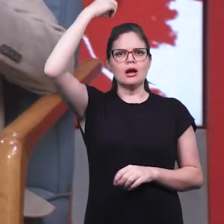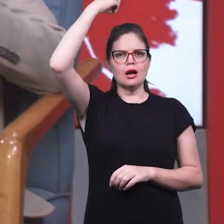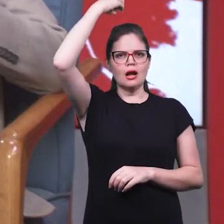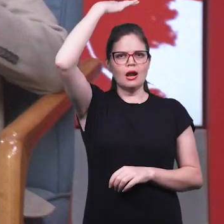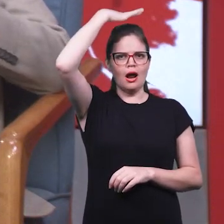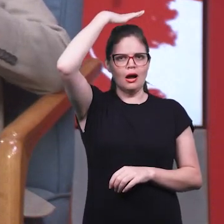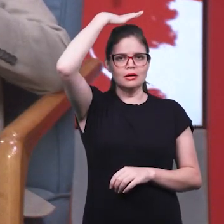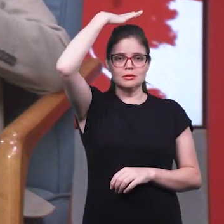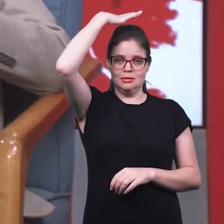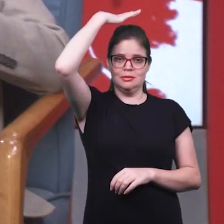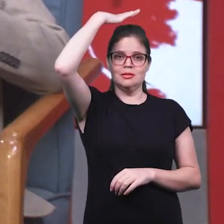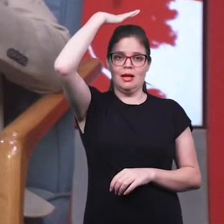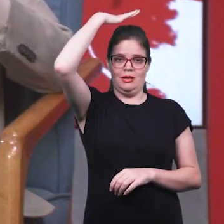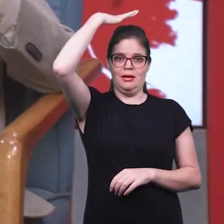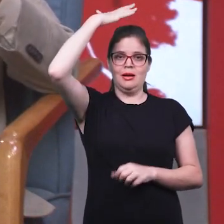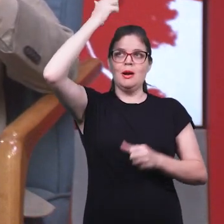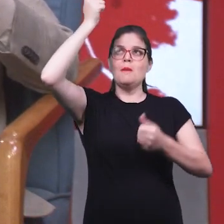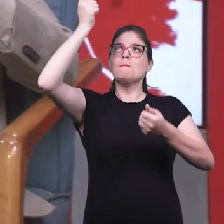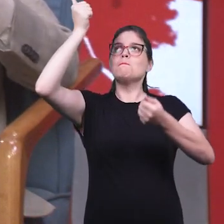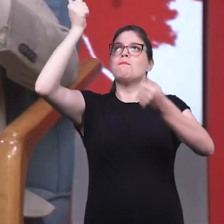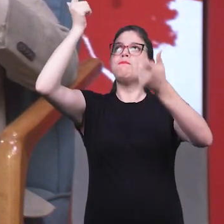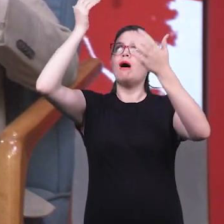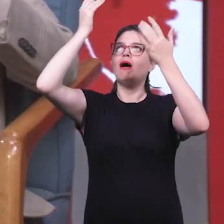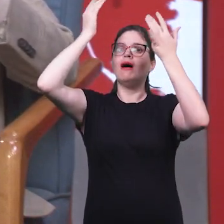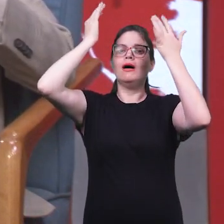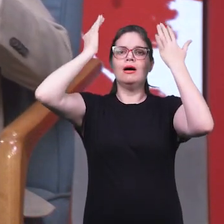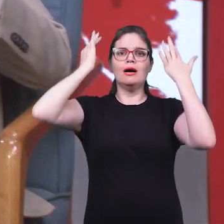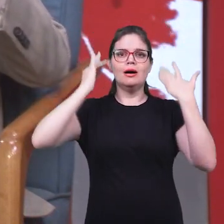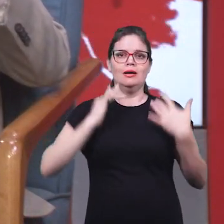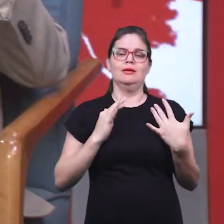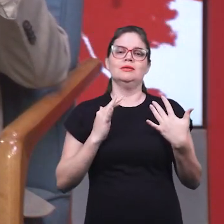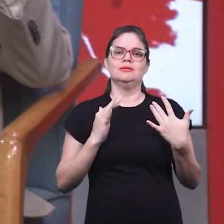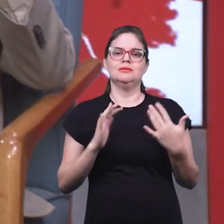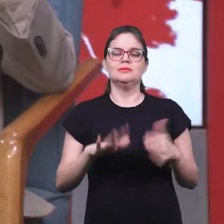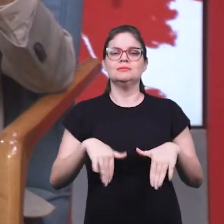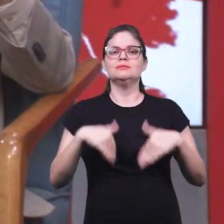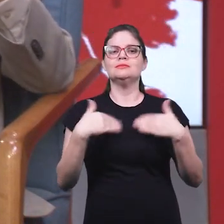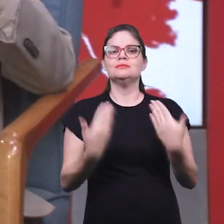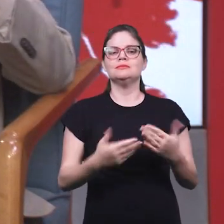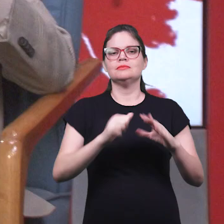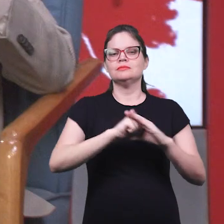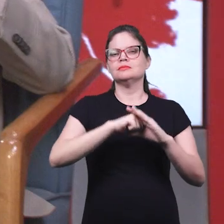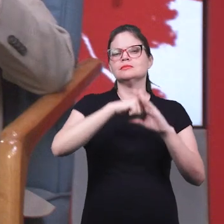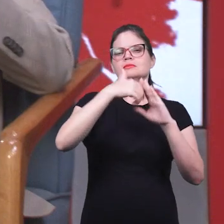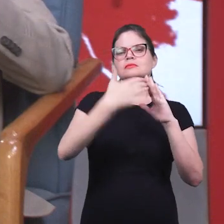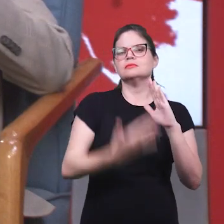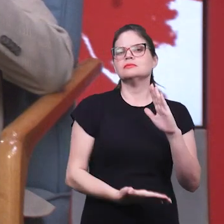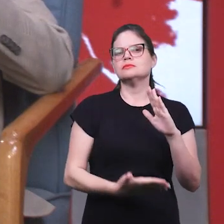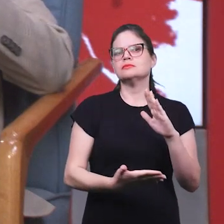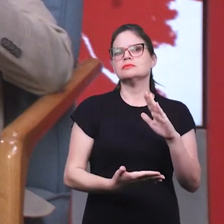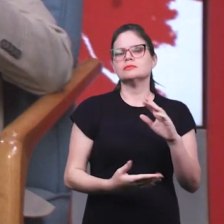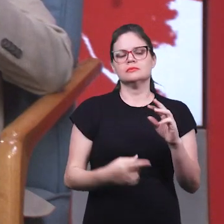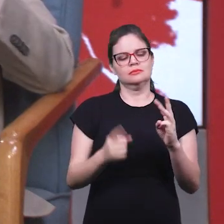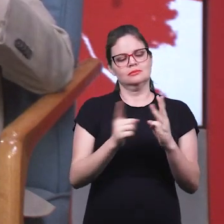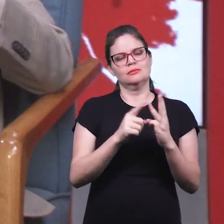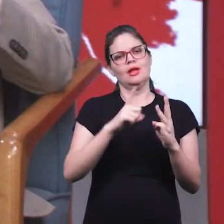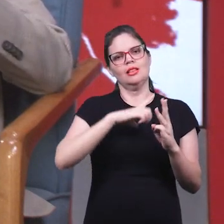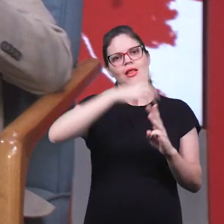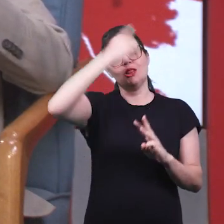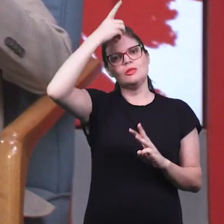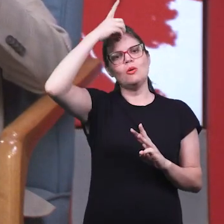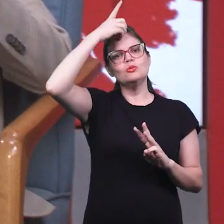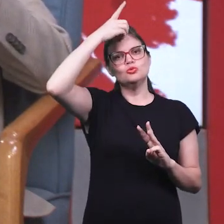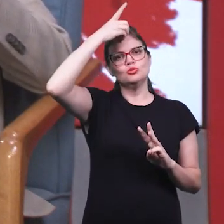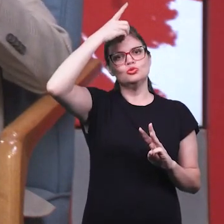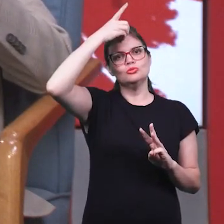graça. Qual o resultado disso, ou qual a característica desse homem cheio do Espírito Santo? Usado em